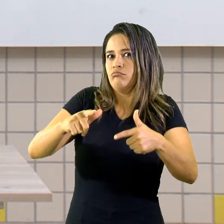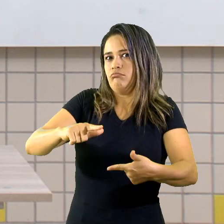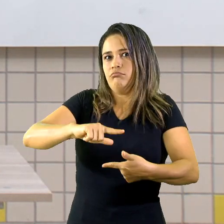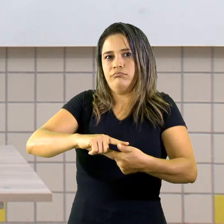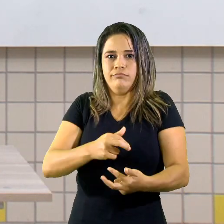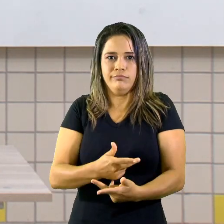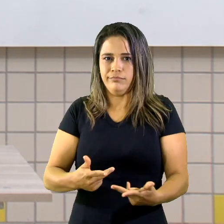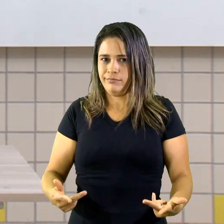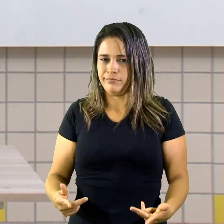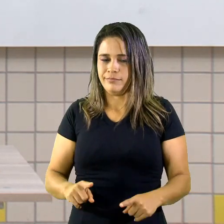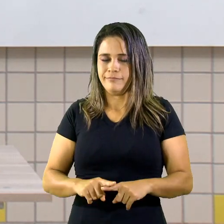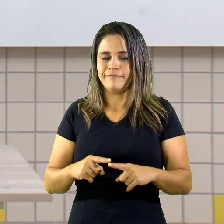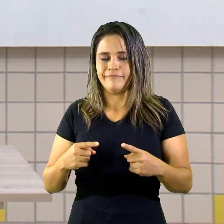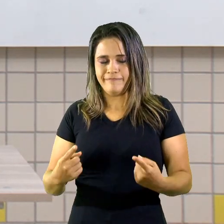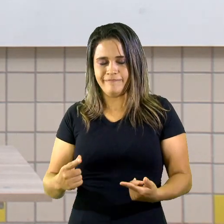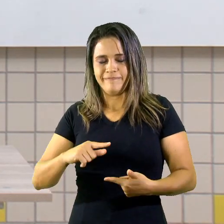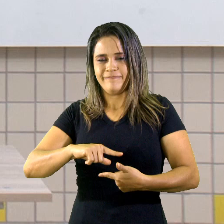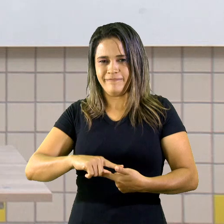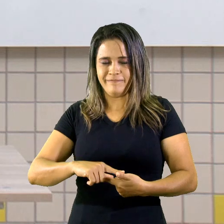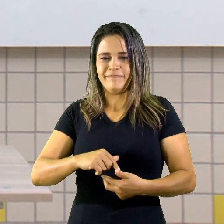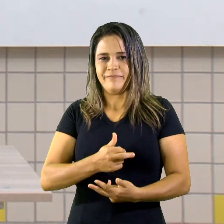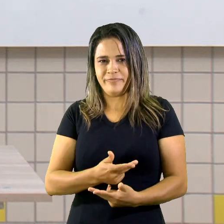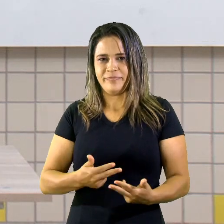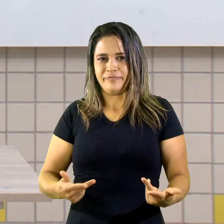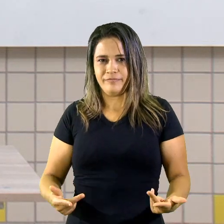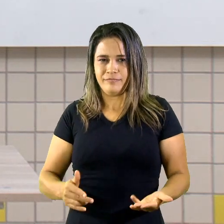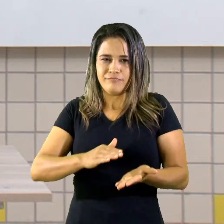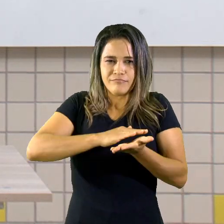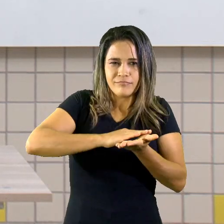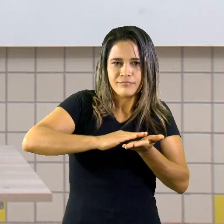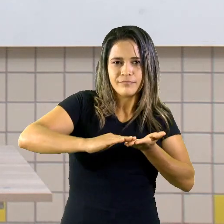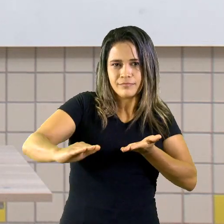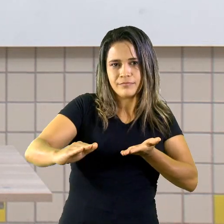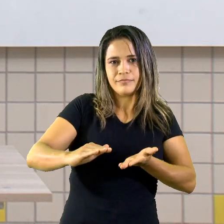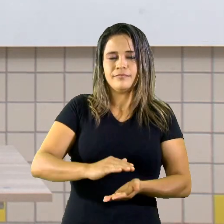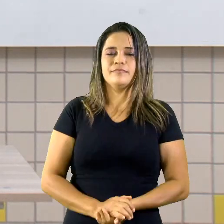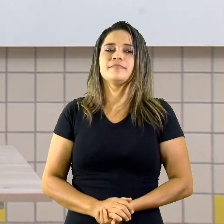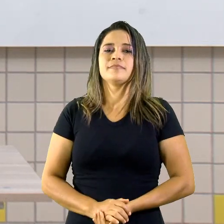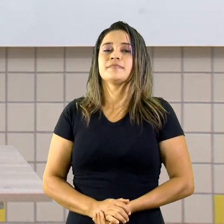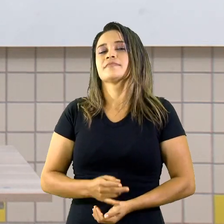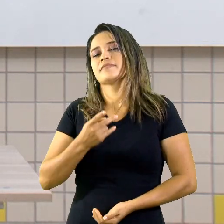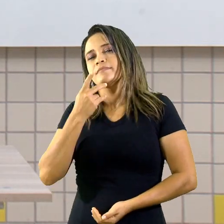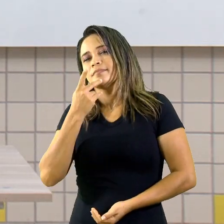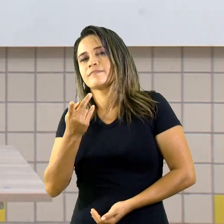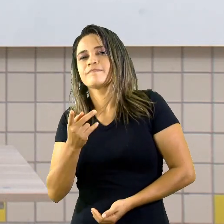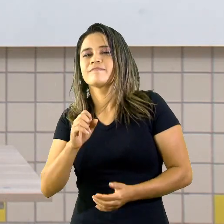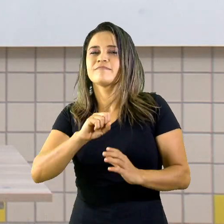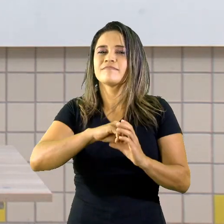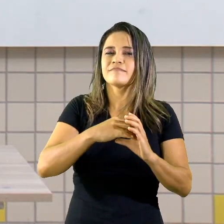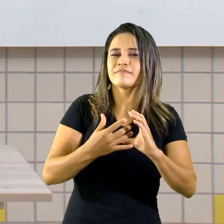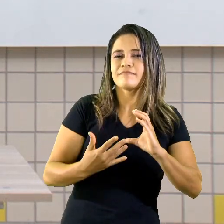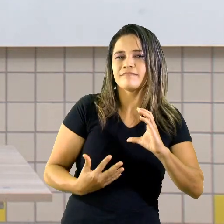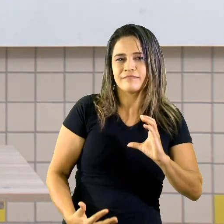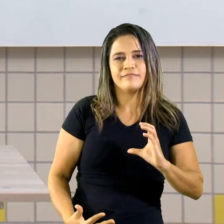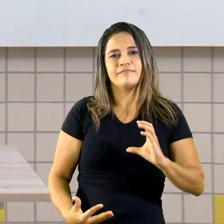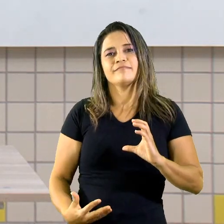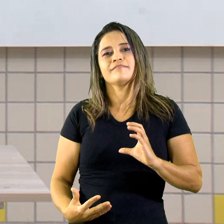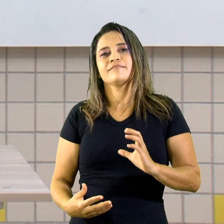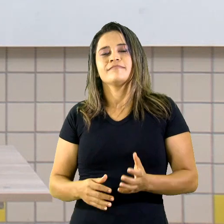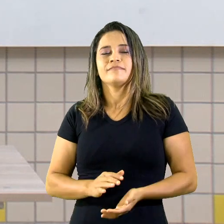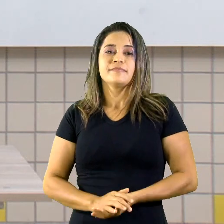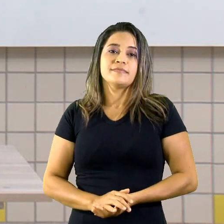vamos falar sobre as figuras geométricas planas. A gente vai falar sobre elas e algumas características